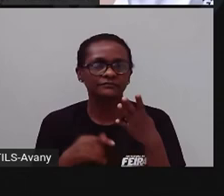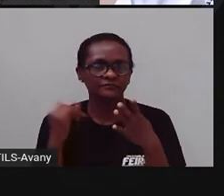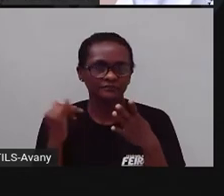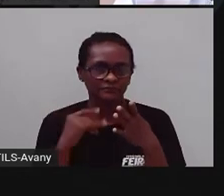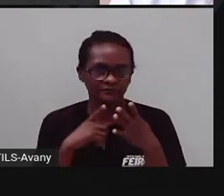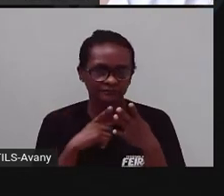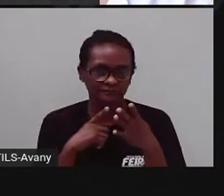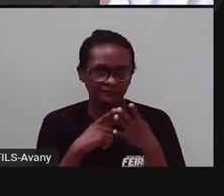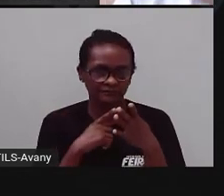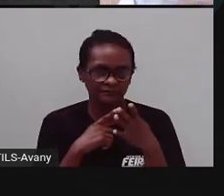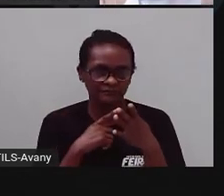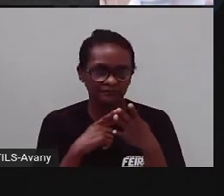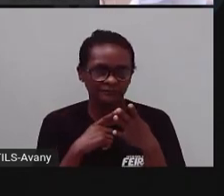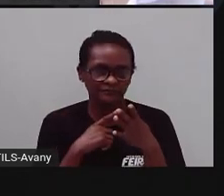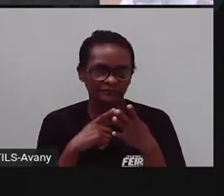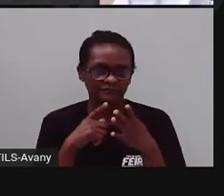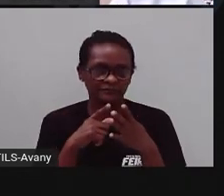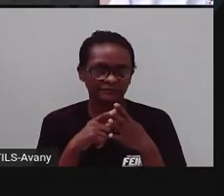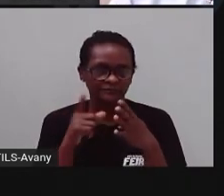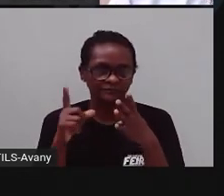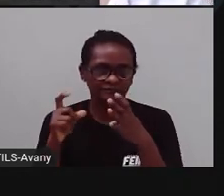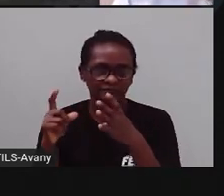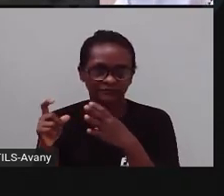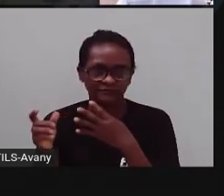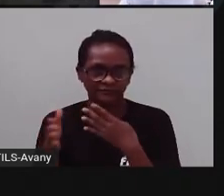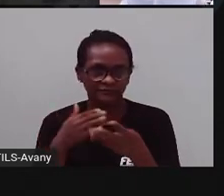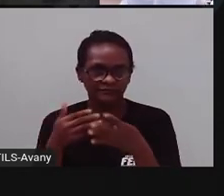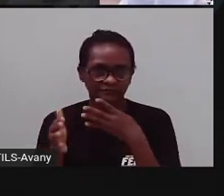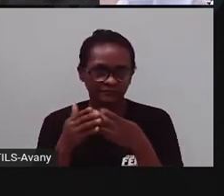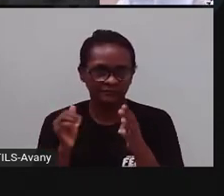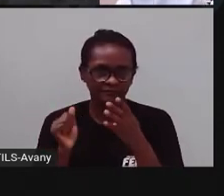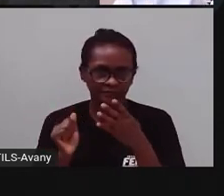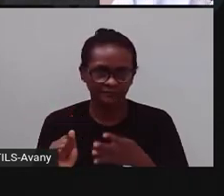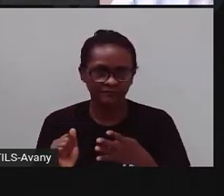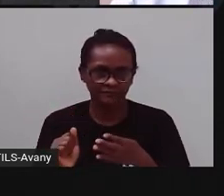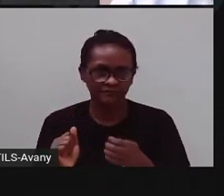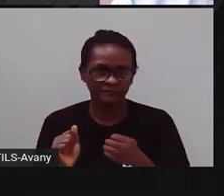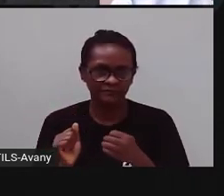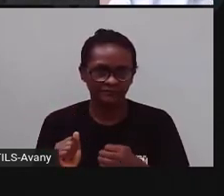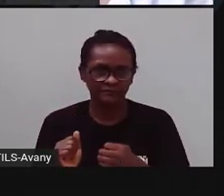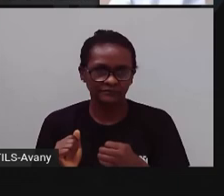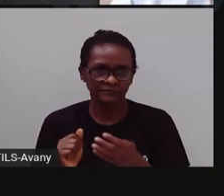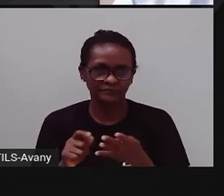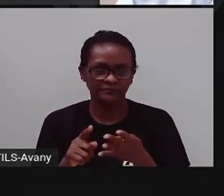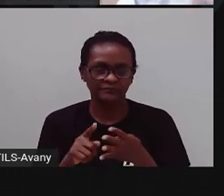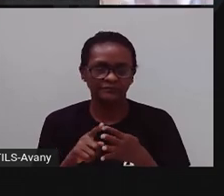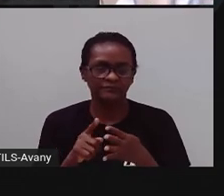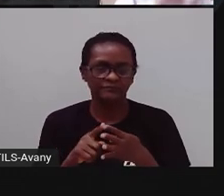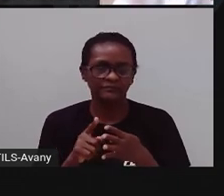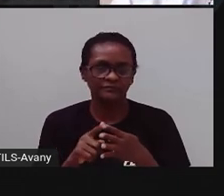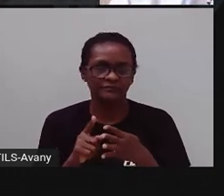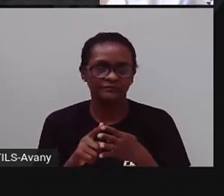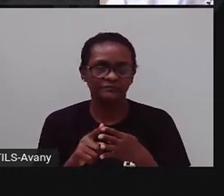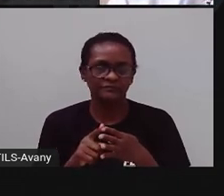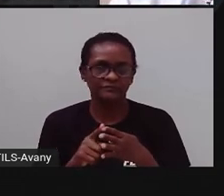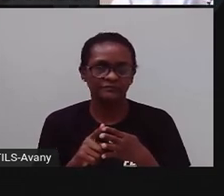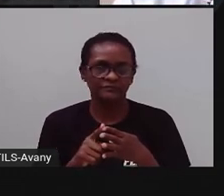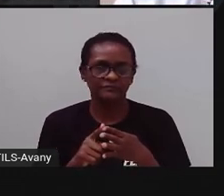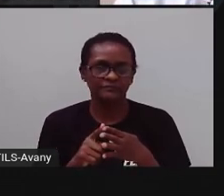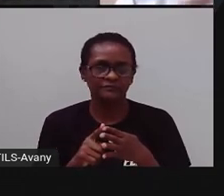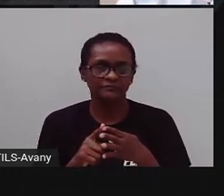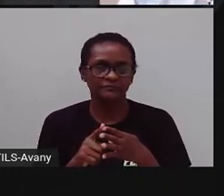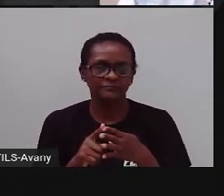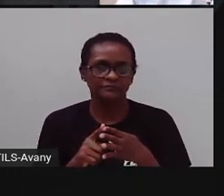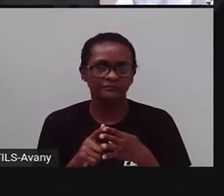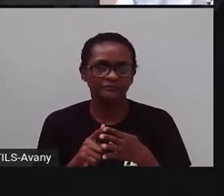no convite você pode colocar a imagem que você quiser o desenho que você quiser mas tem que ter essas quatro informações